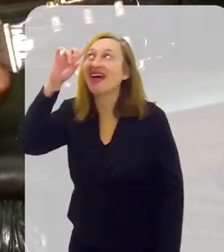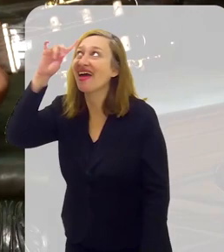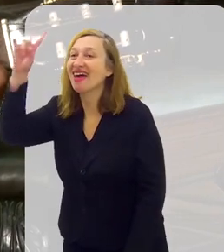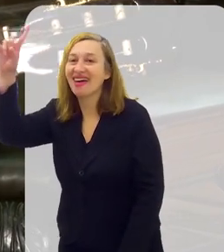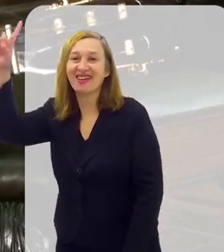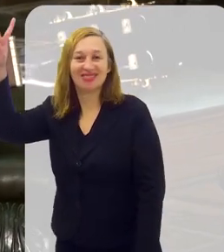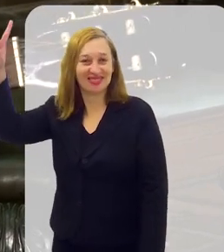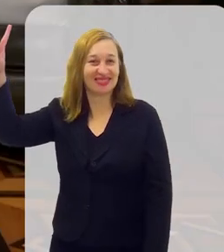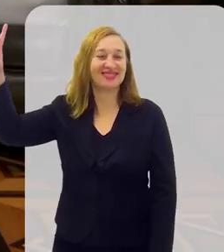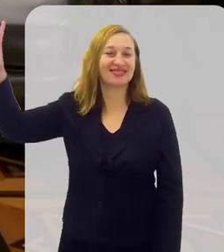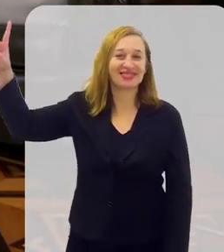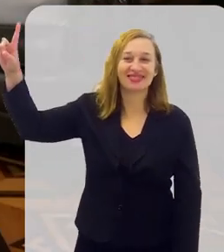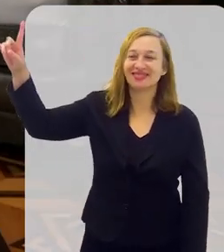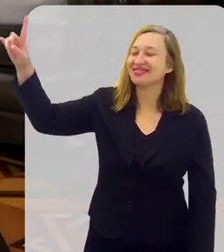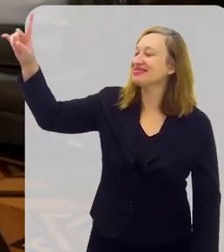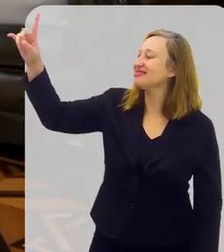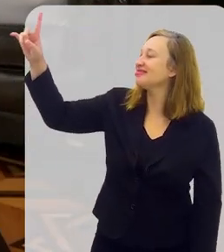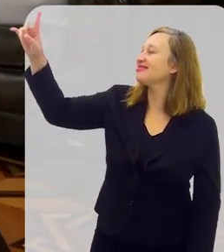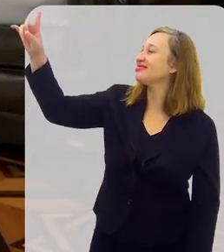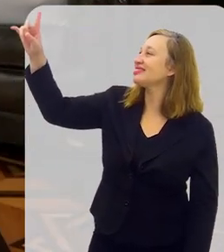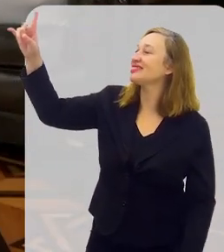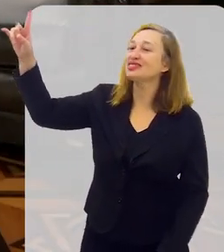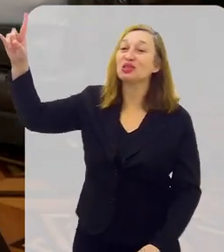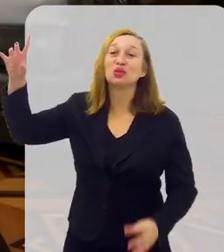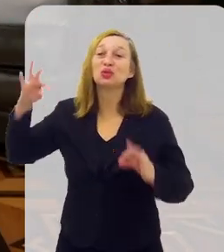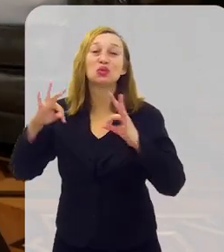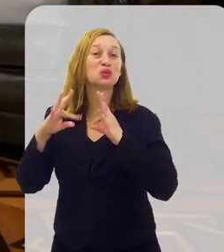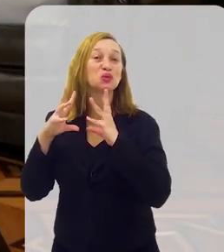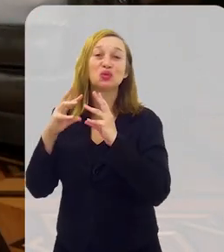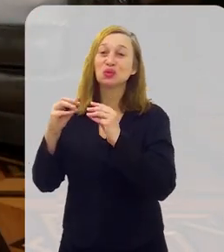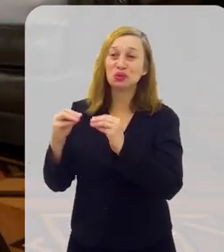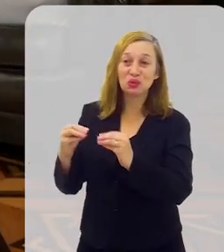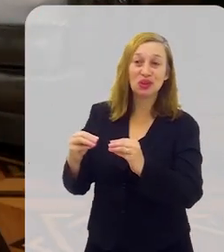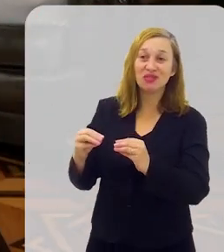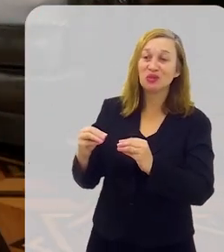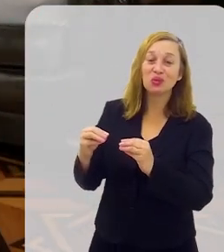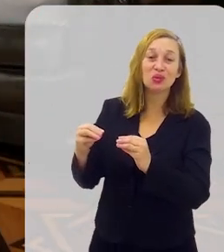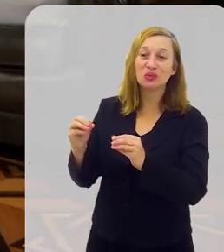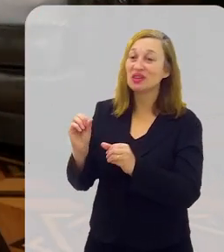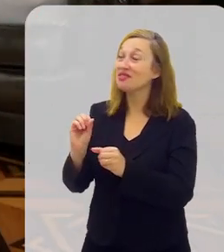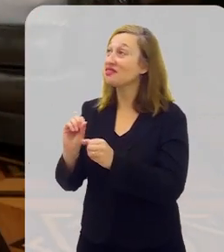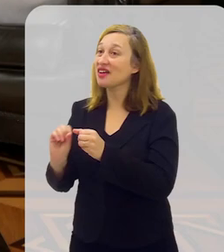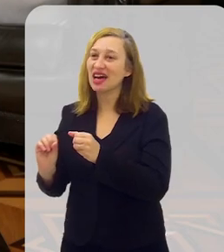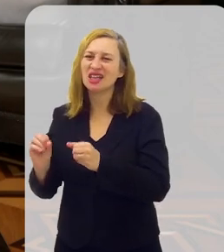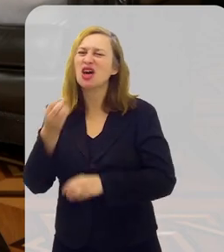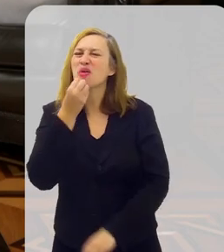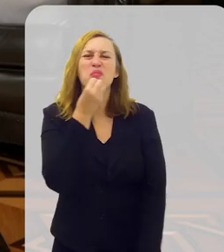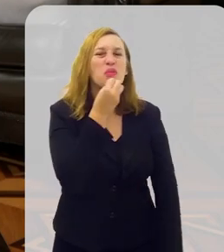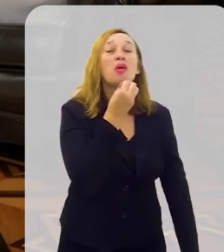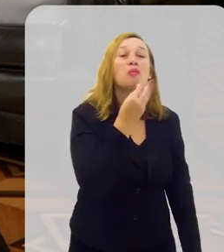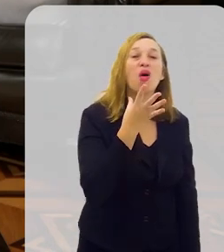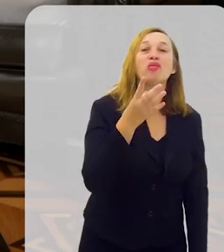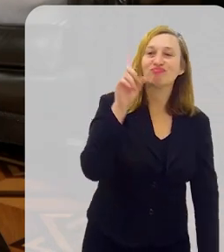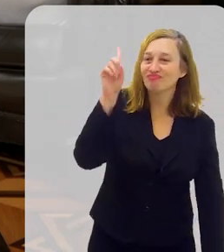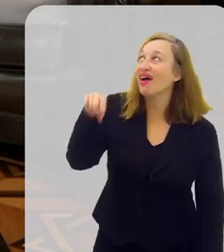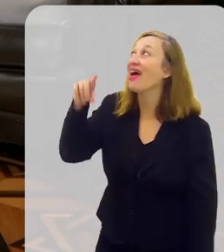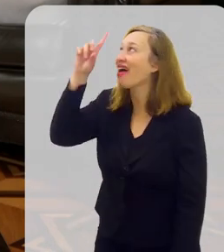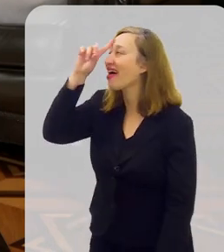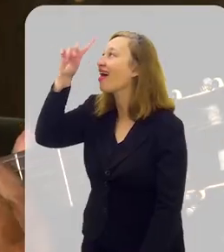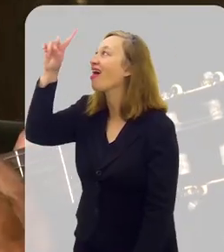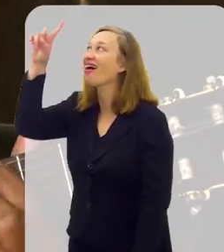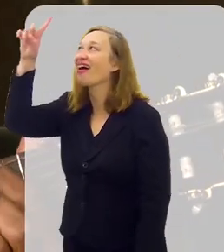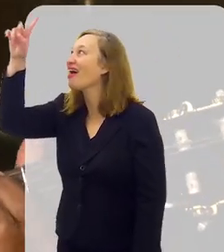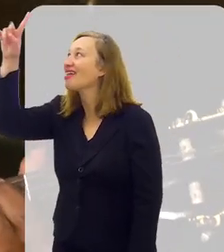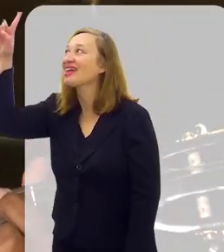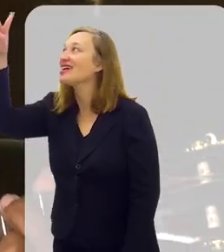porque Ele é bom demais. Vamos declarar que bom é Deus. Bom é Deus, e